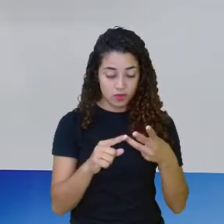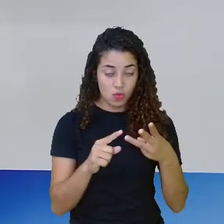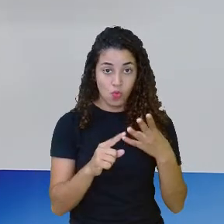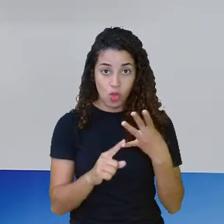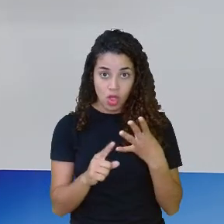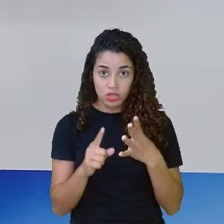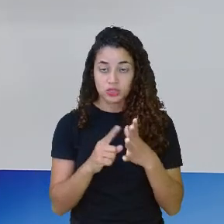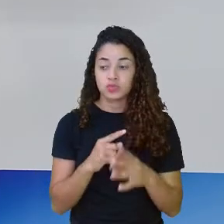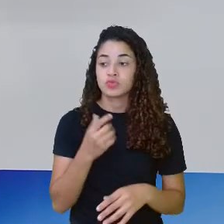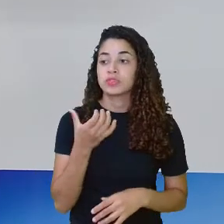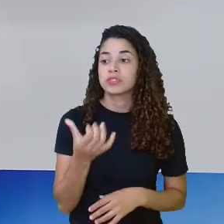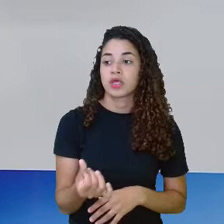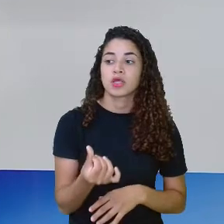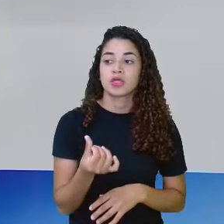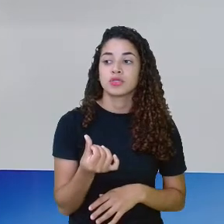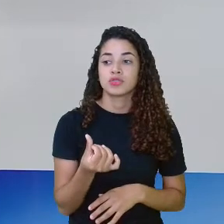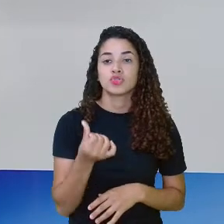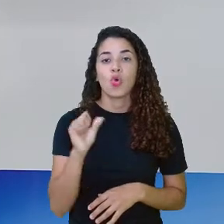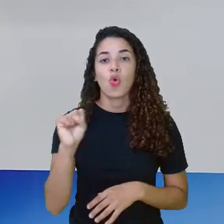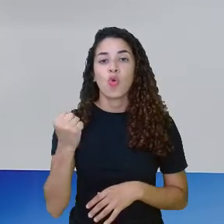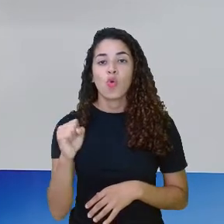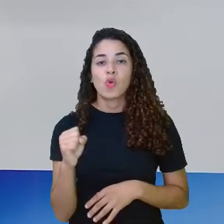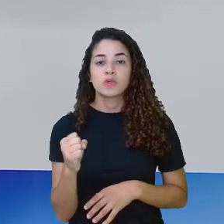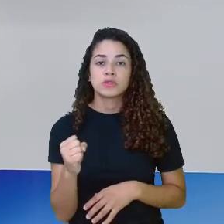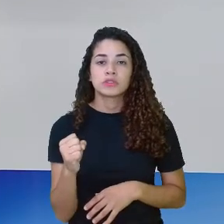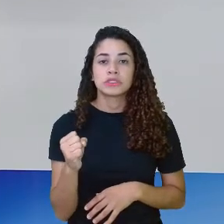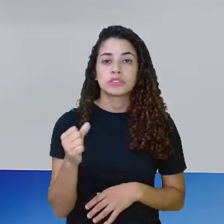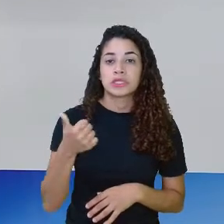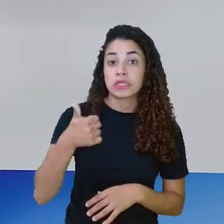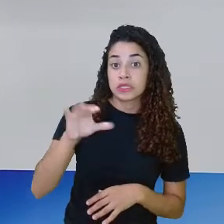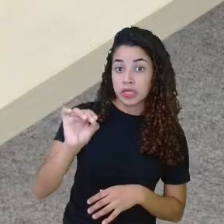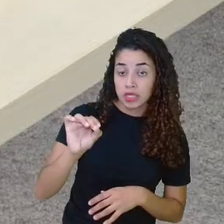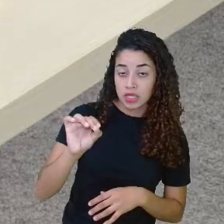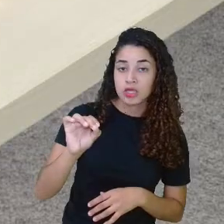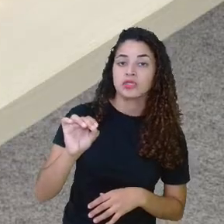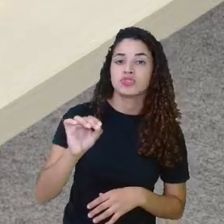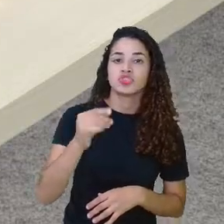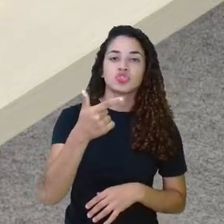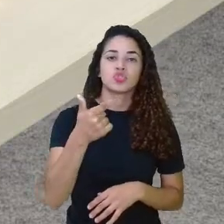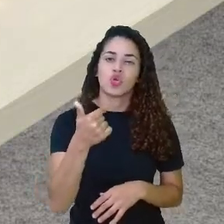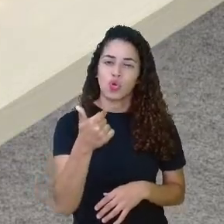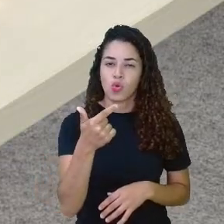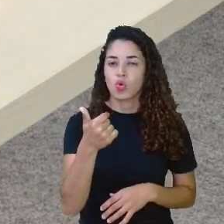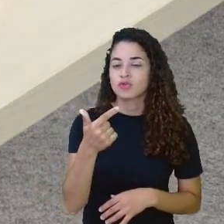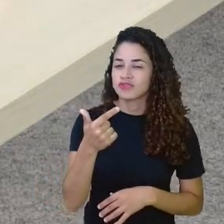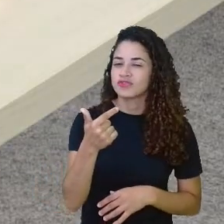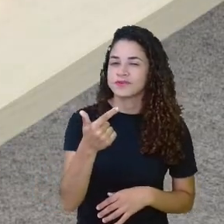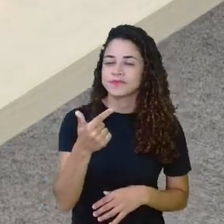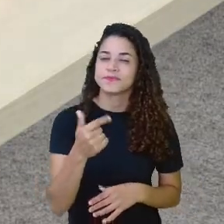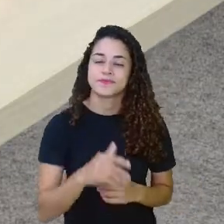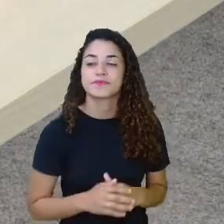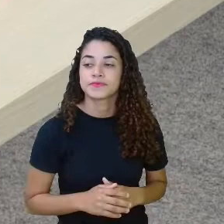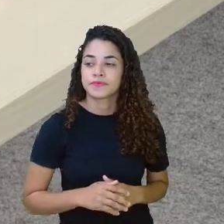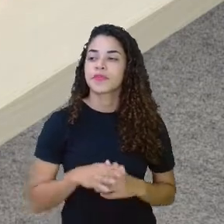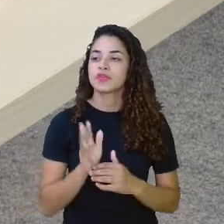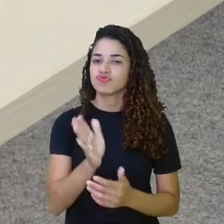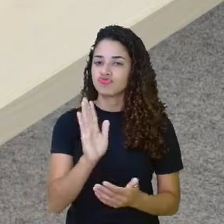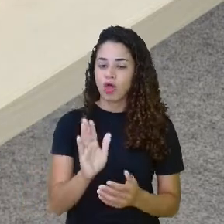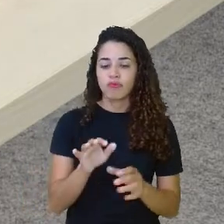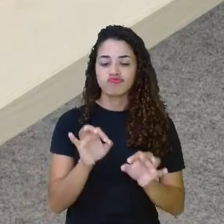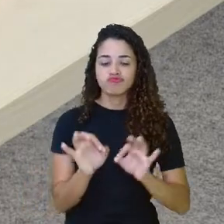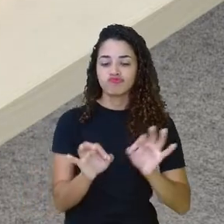4, 6, 8, 10, 12. Então aqui eu